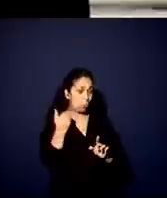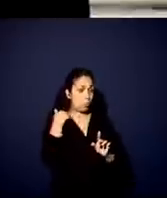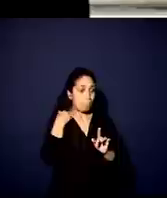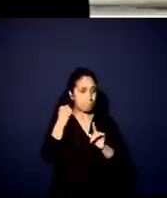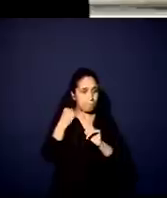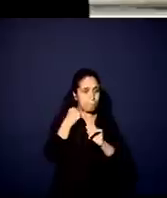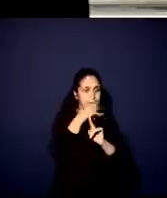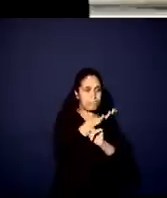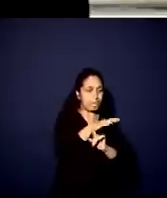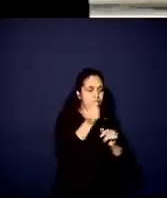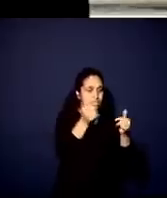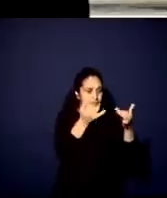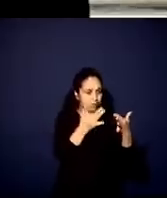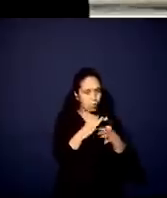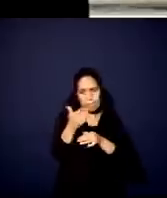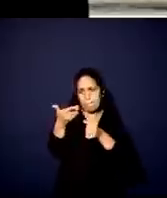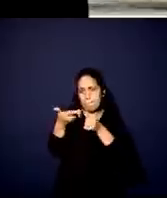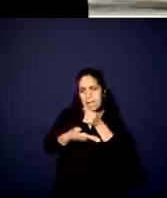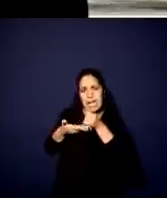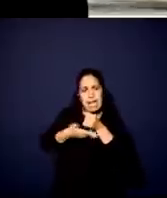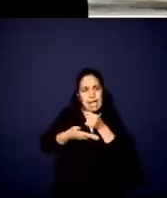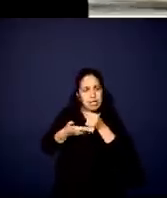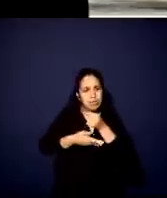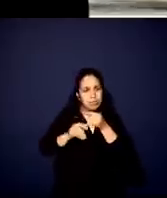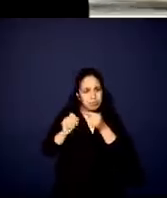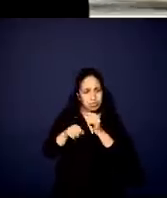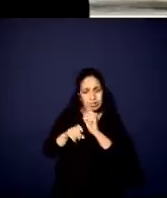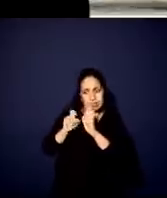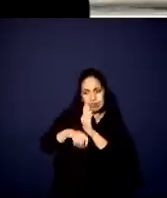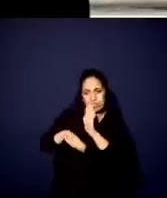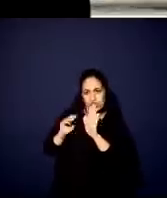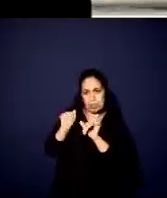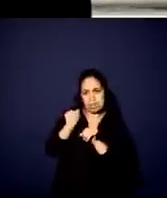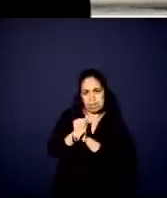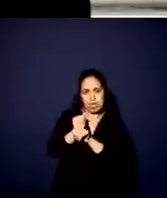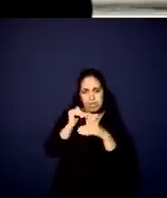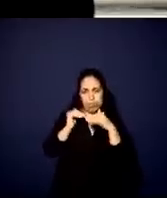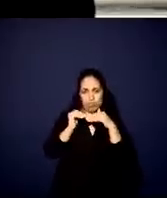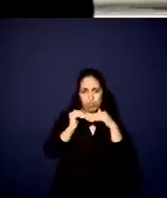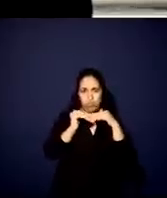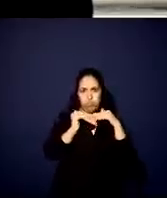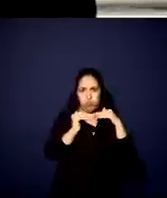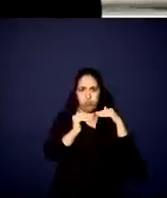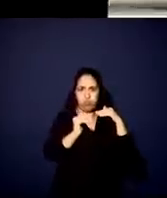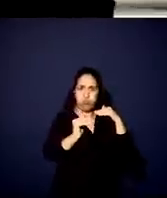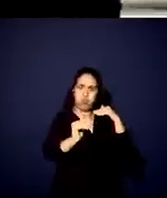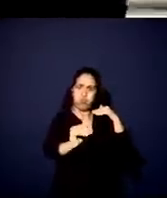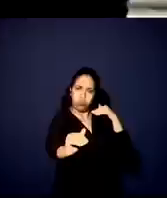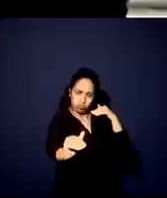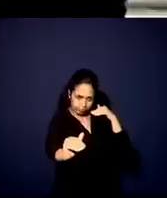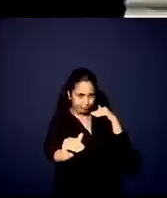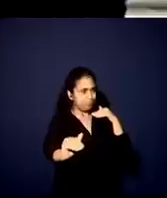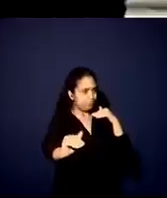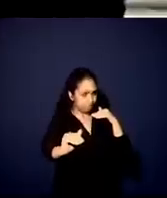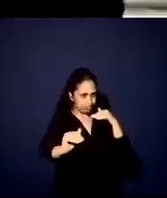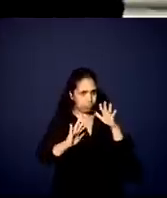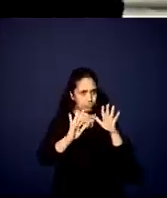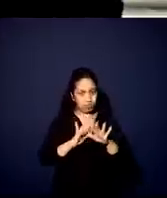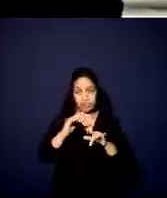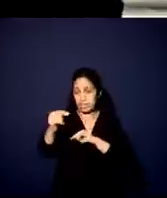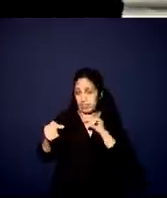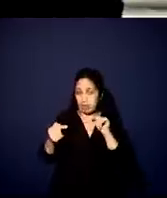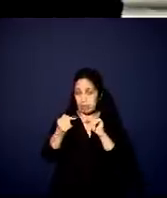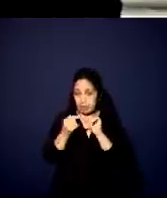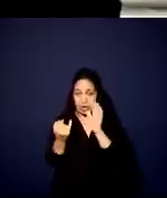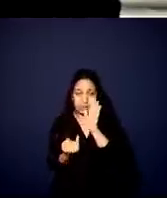último comunicado que o cenário básico é ficar com a taxa parada aí no horizonte relevante porque mantida a meta de